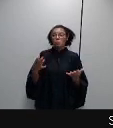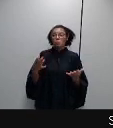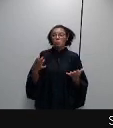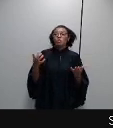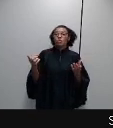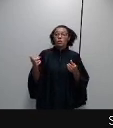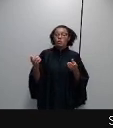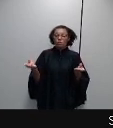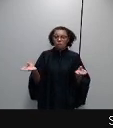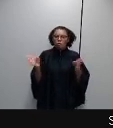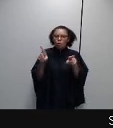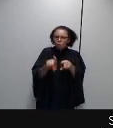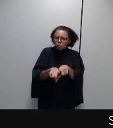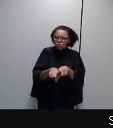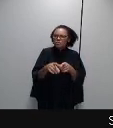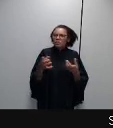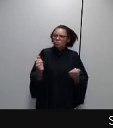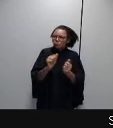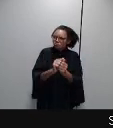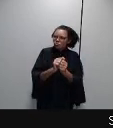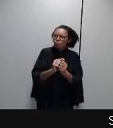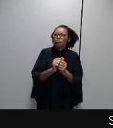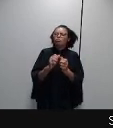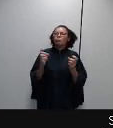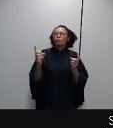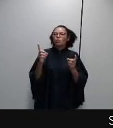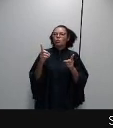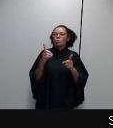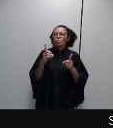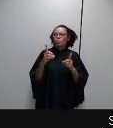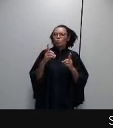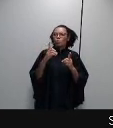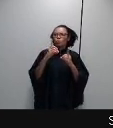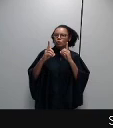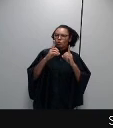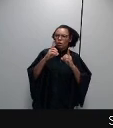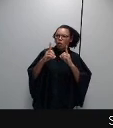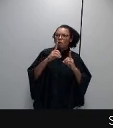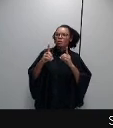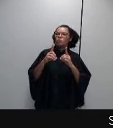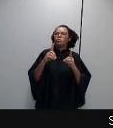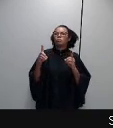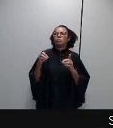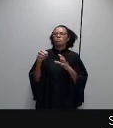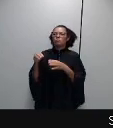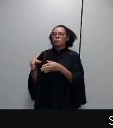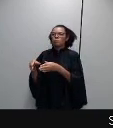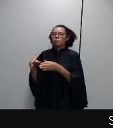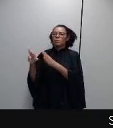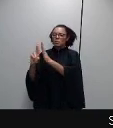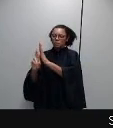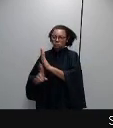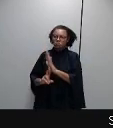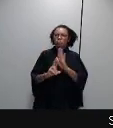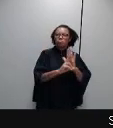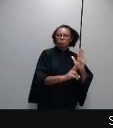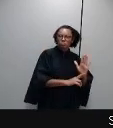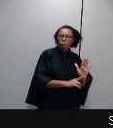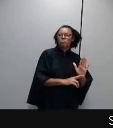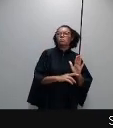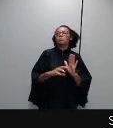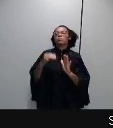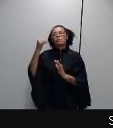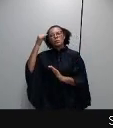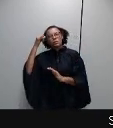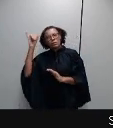é o diálogo entre esses instrumentos normativos como são Código Tributário a lei de execução